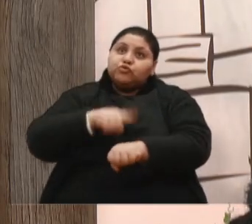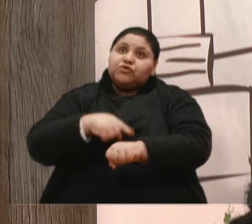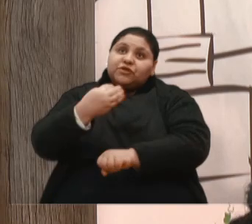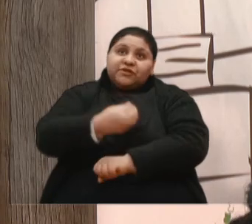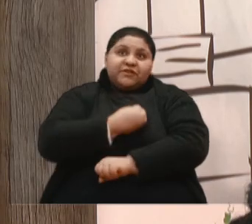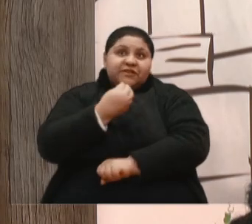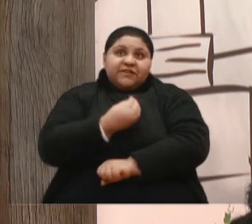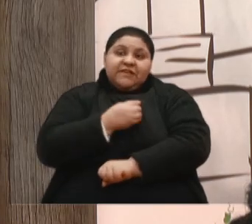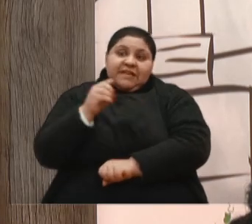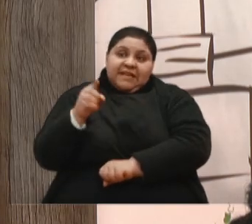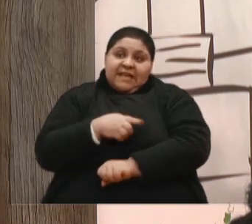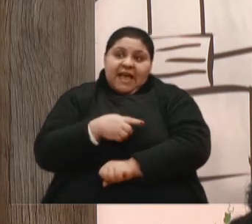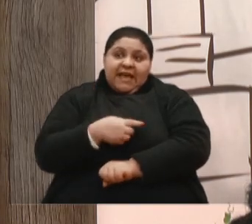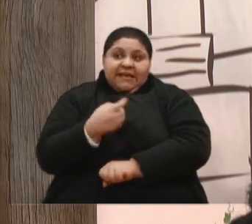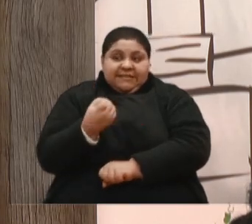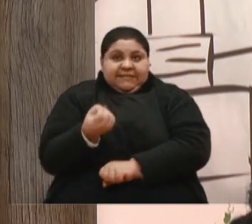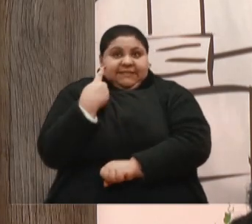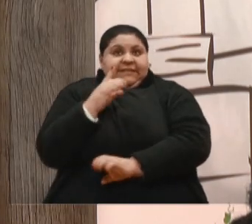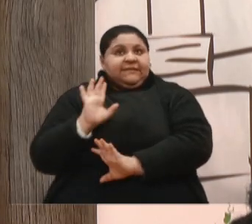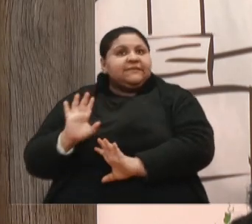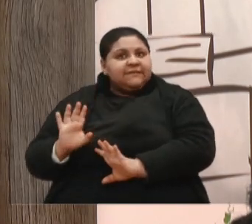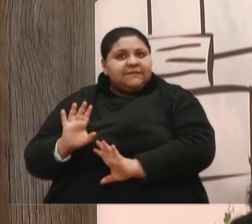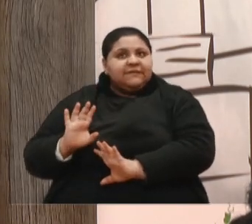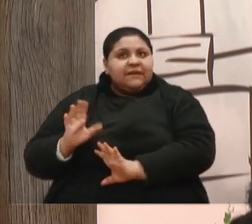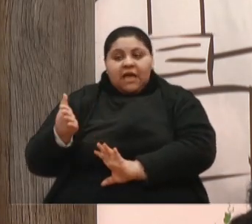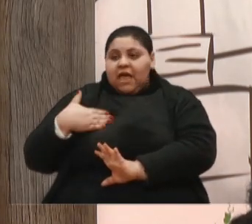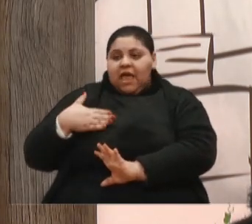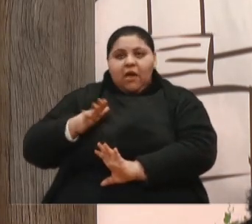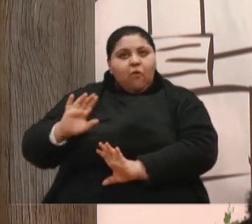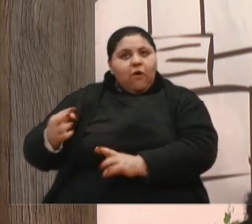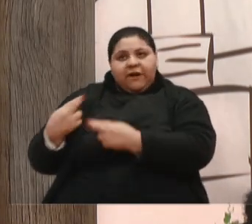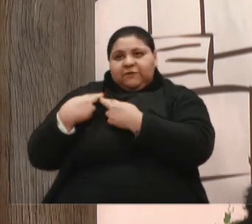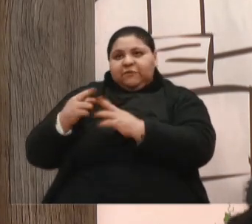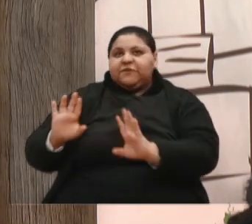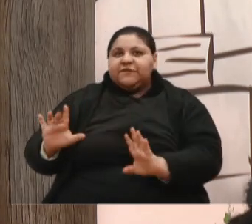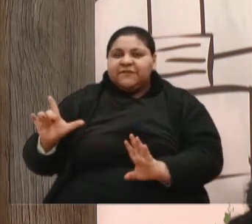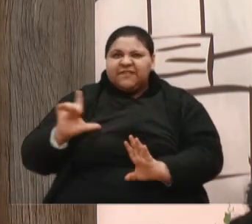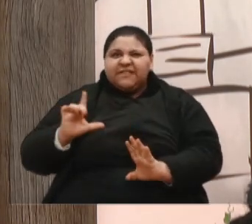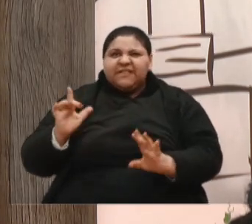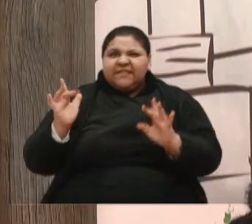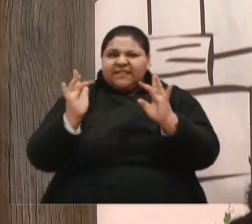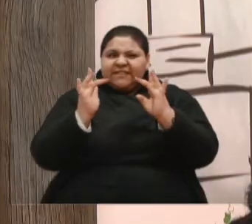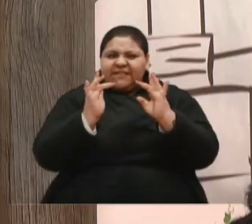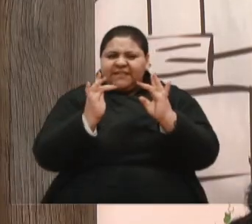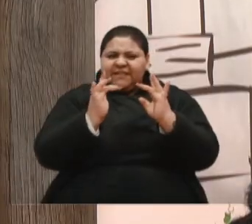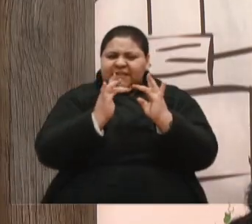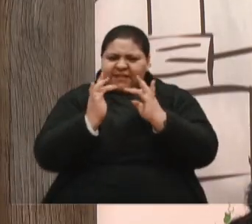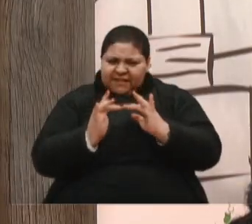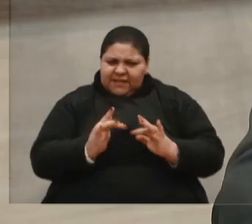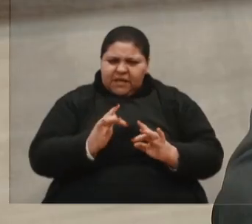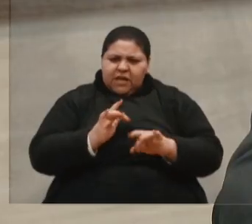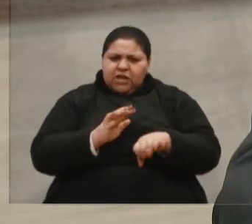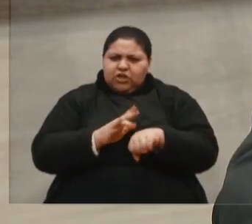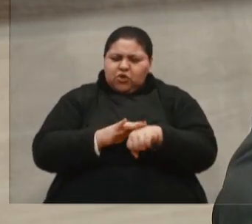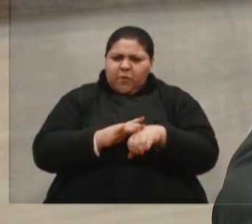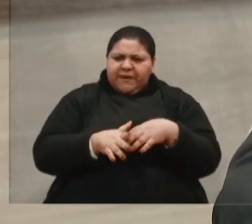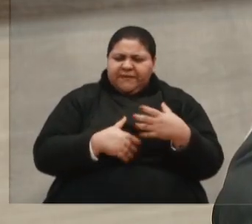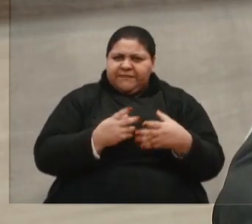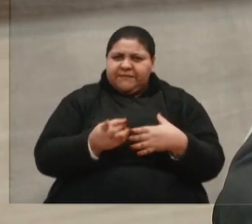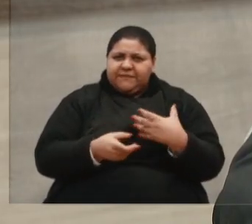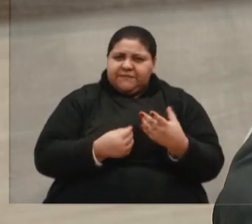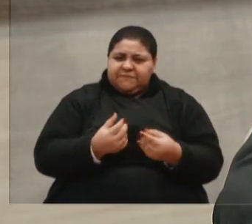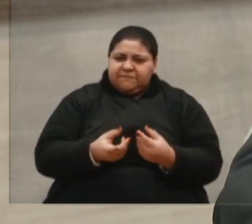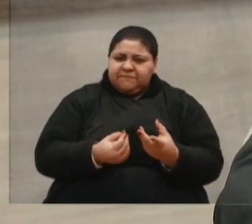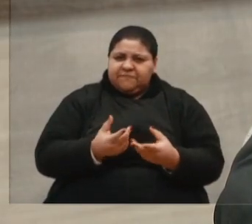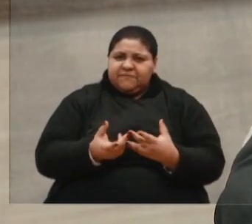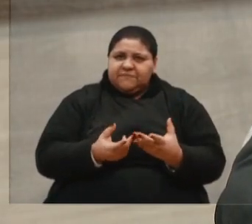dele nos últimos anos de vida, que é uma coisa estranha, né? Sobrou para mim, digamos assim. Porque ele tem uma associação de doenças